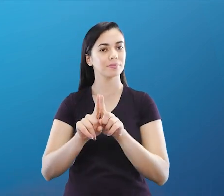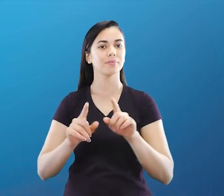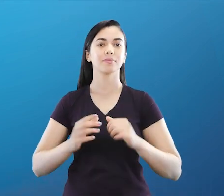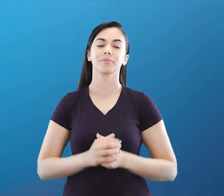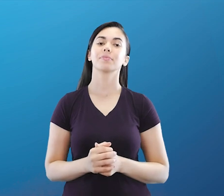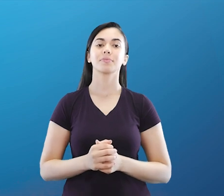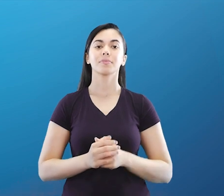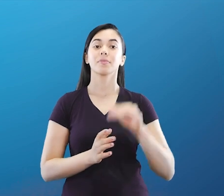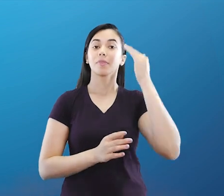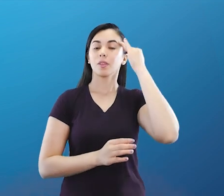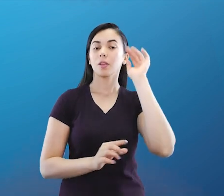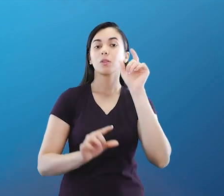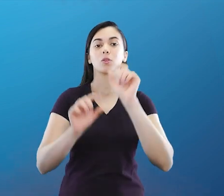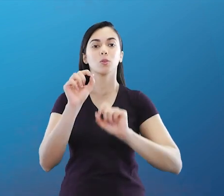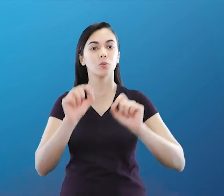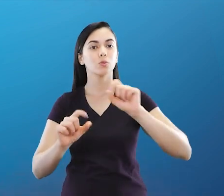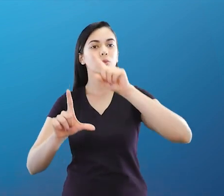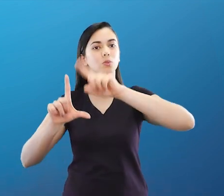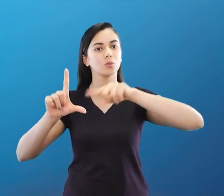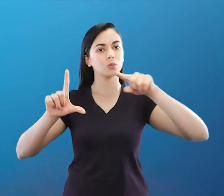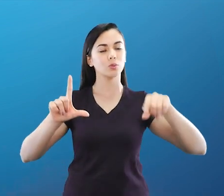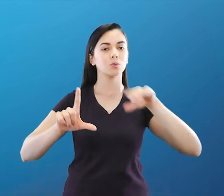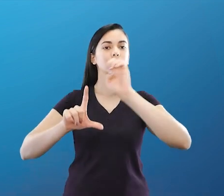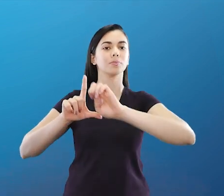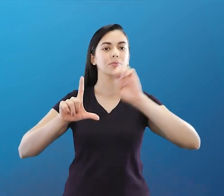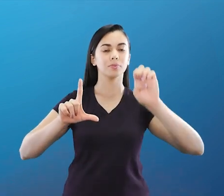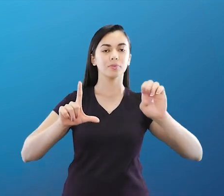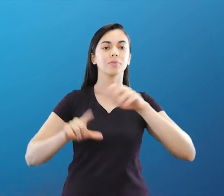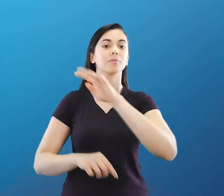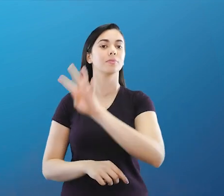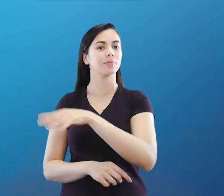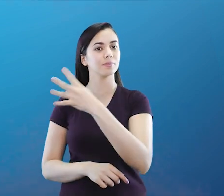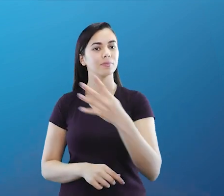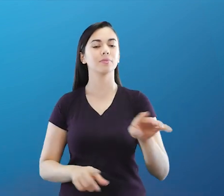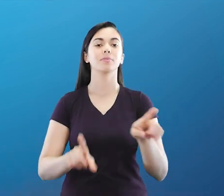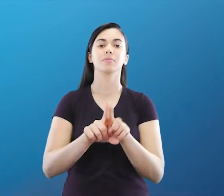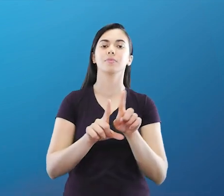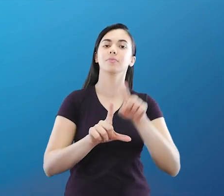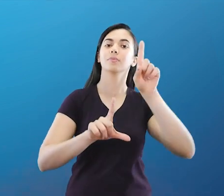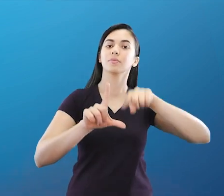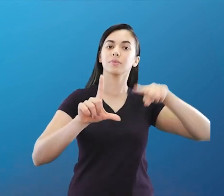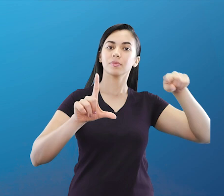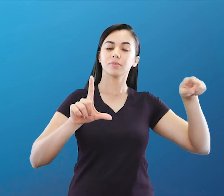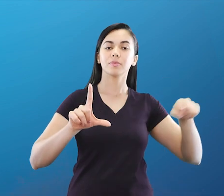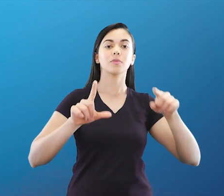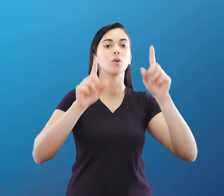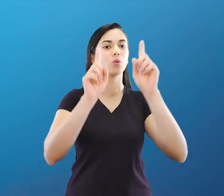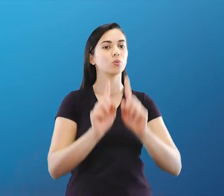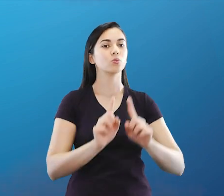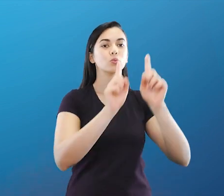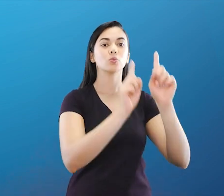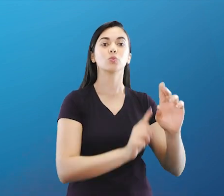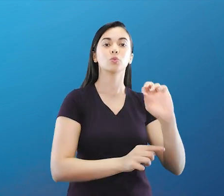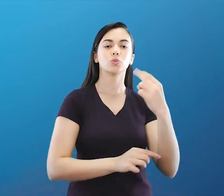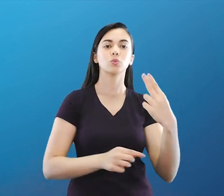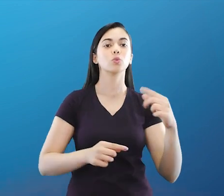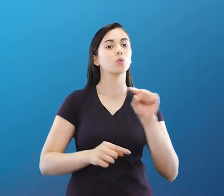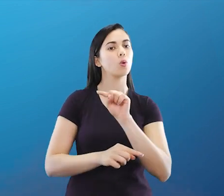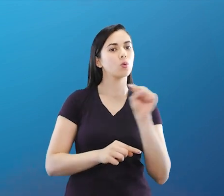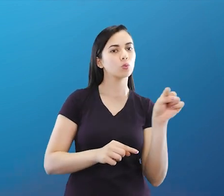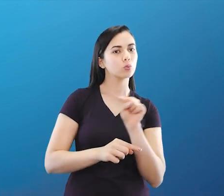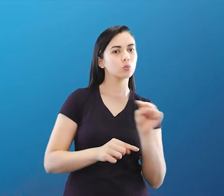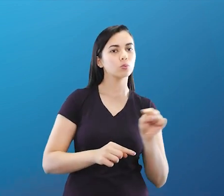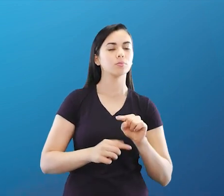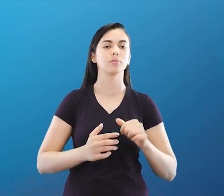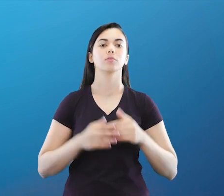dados estatísticos apresentados em textos, tabelas e gráficos, colunas ou linhas, referentes a outras